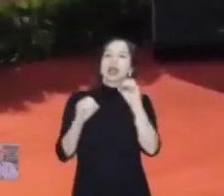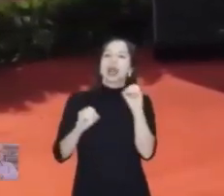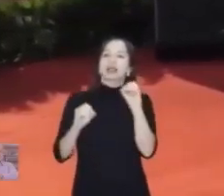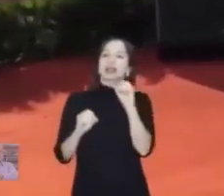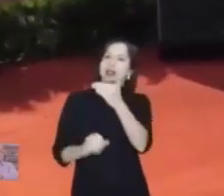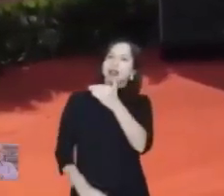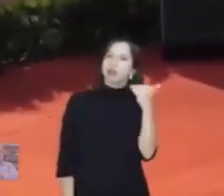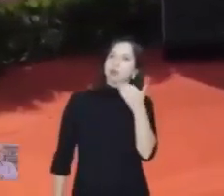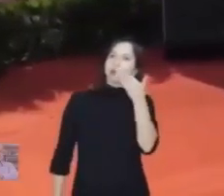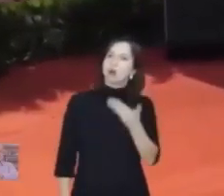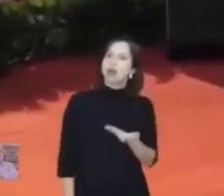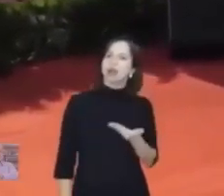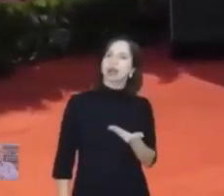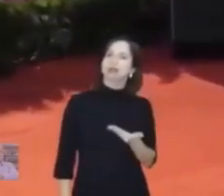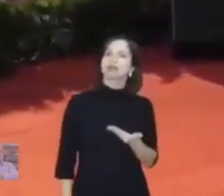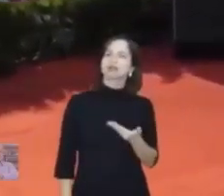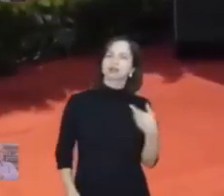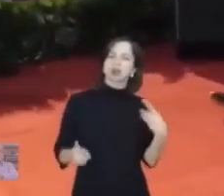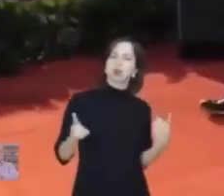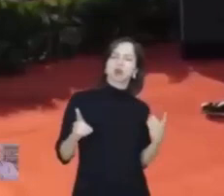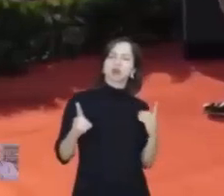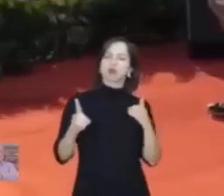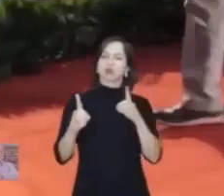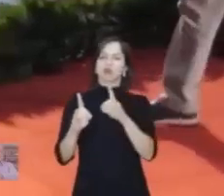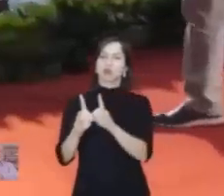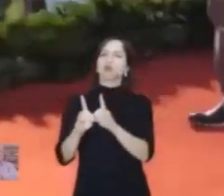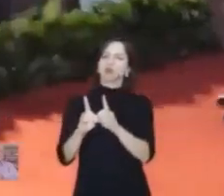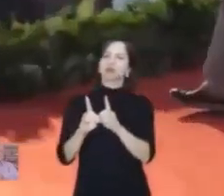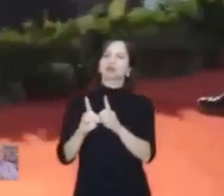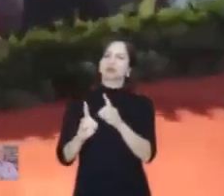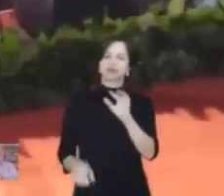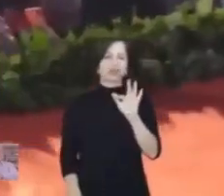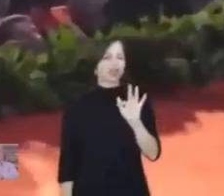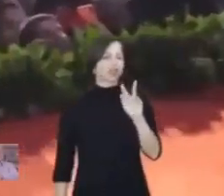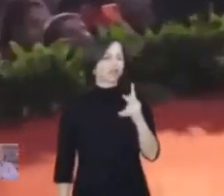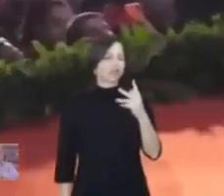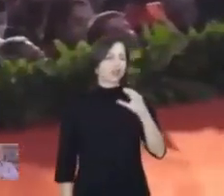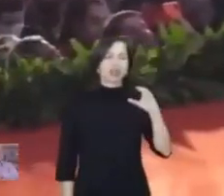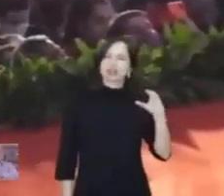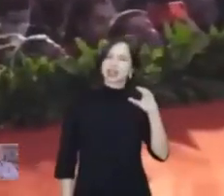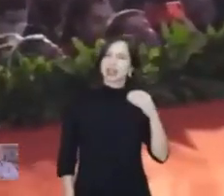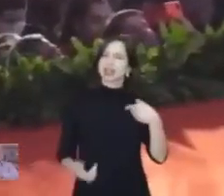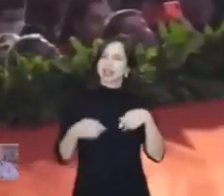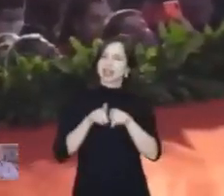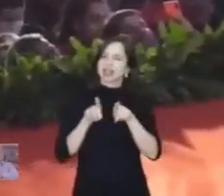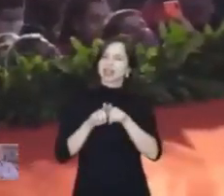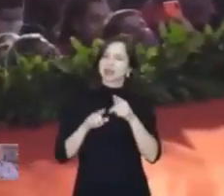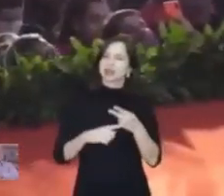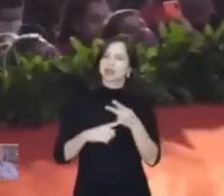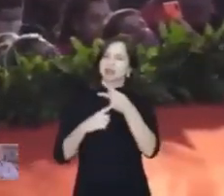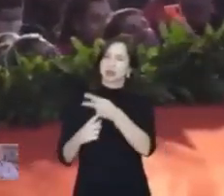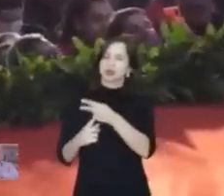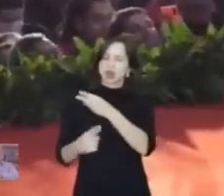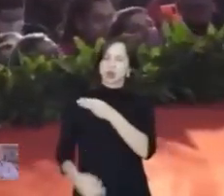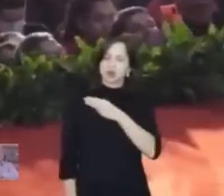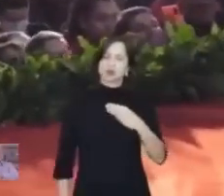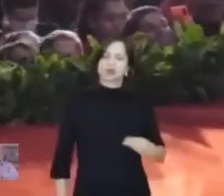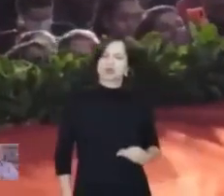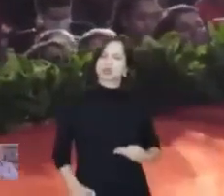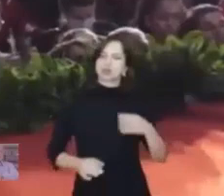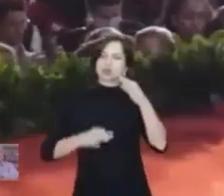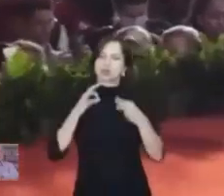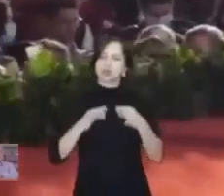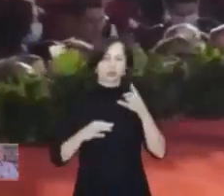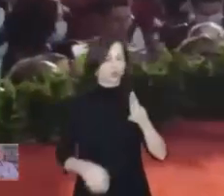certa Tchau então foi procurar o ministro da Justiça chamado Renan Calheiros e depois de uma